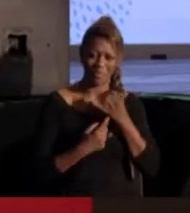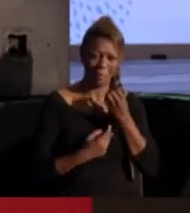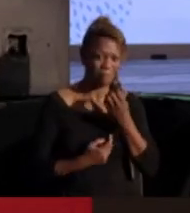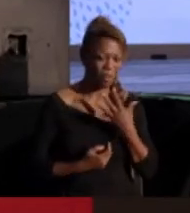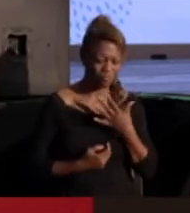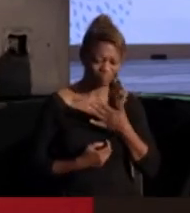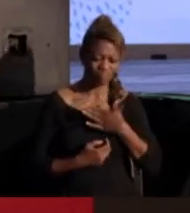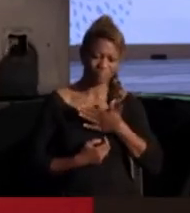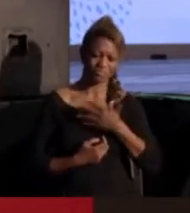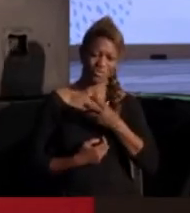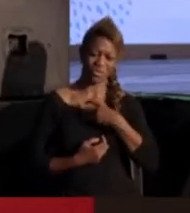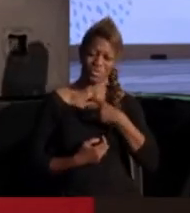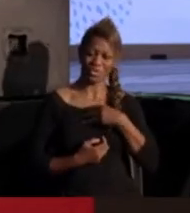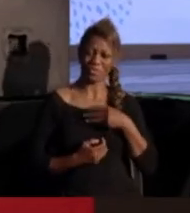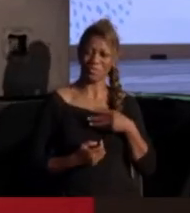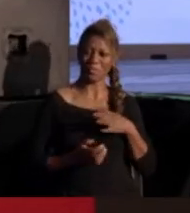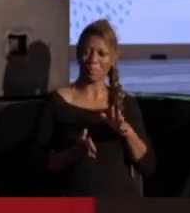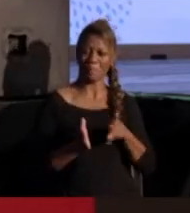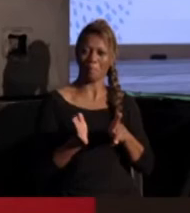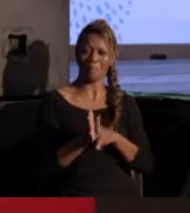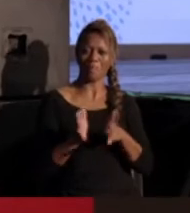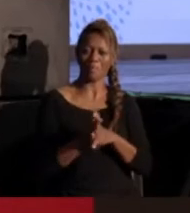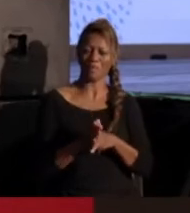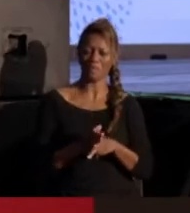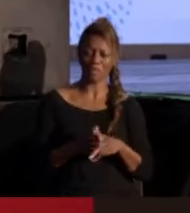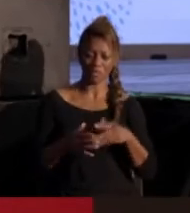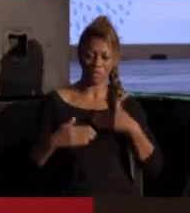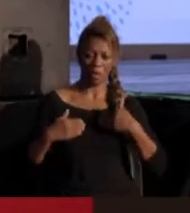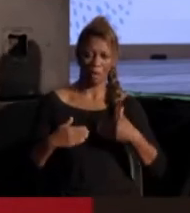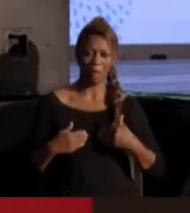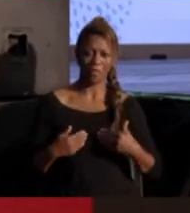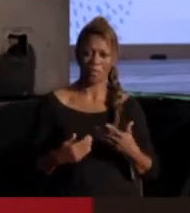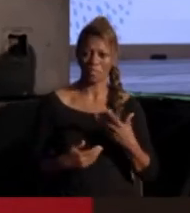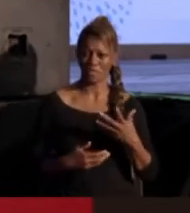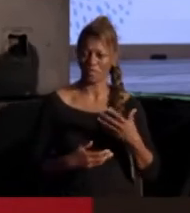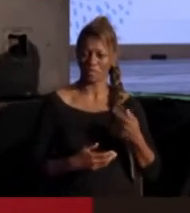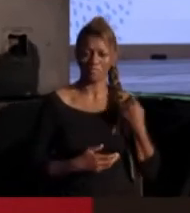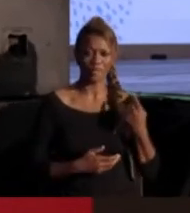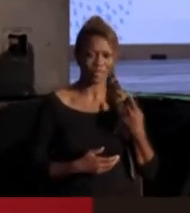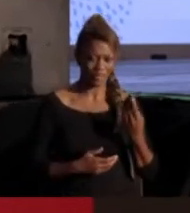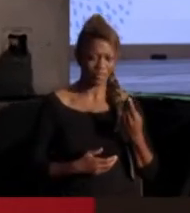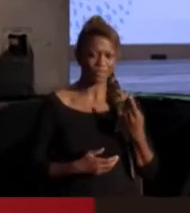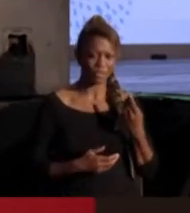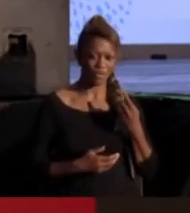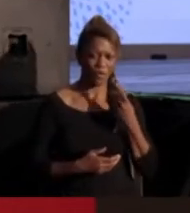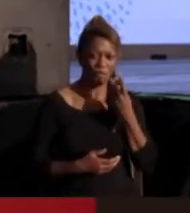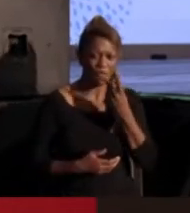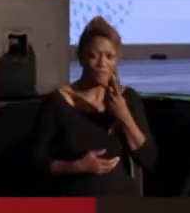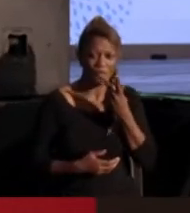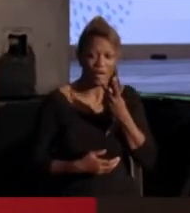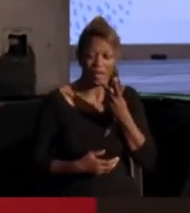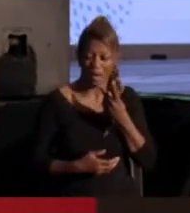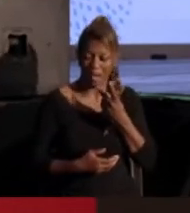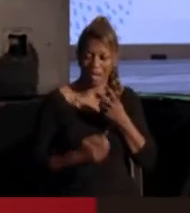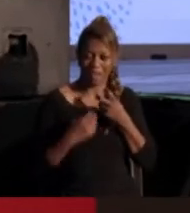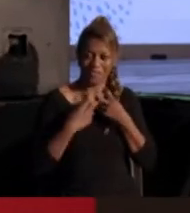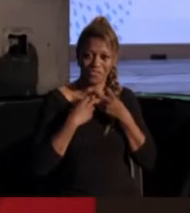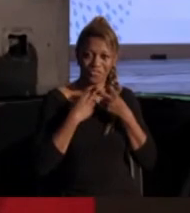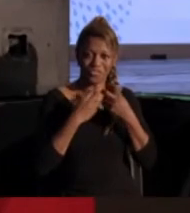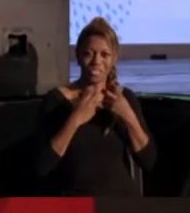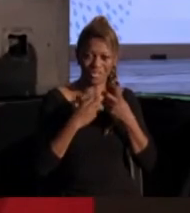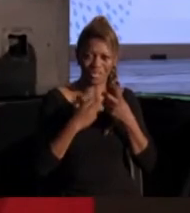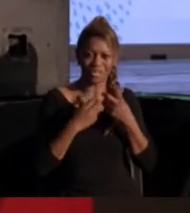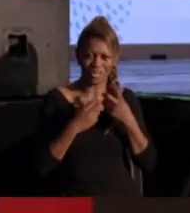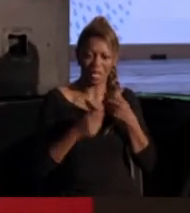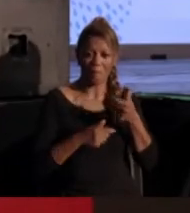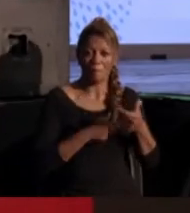um sensualismo colocado aqui. Há uma razão, porque aprendemos desde cedo, então, a dizer as palavras certas, no